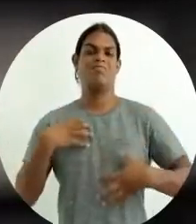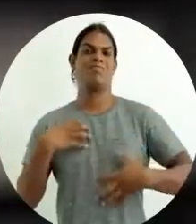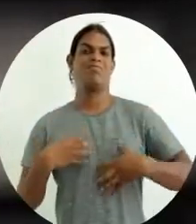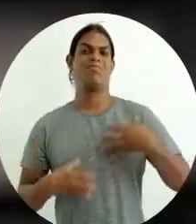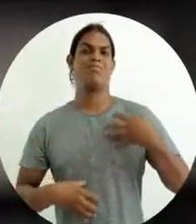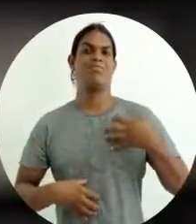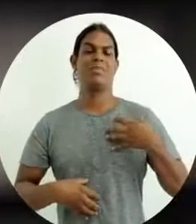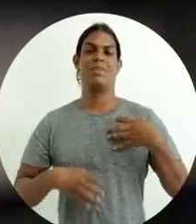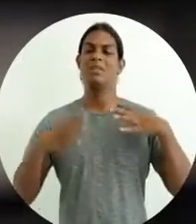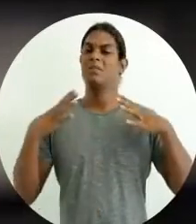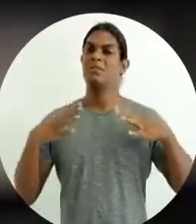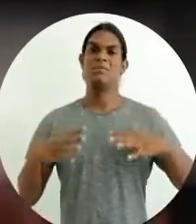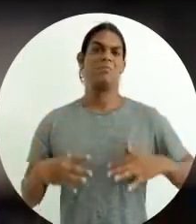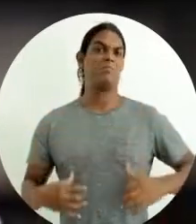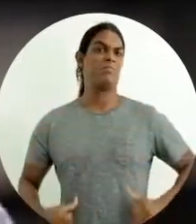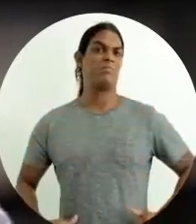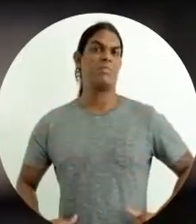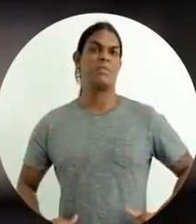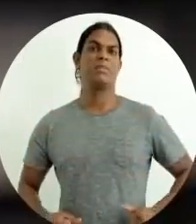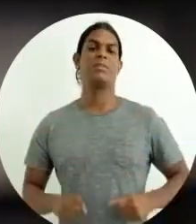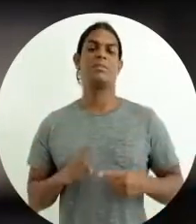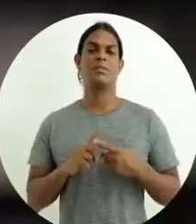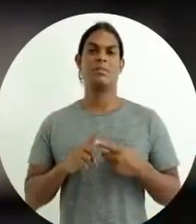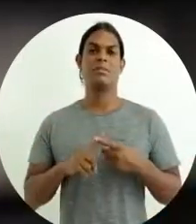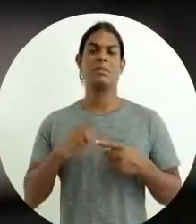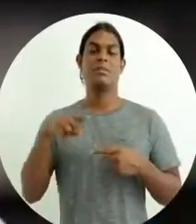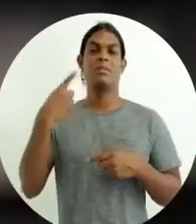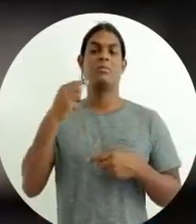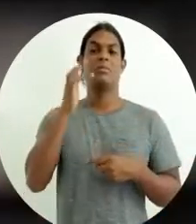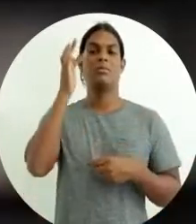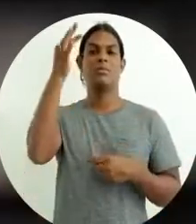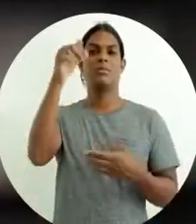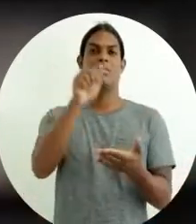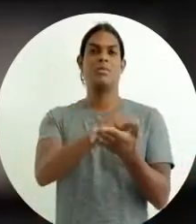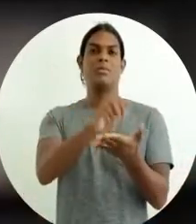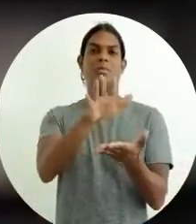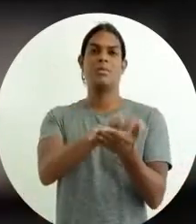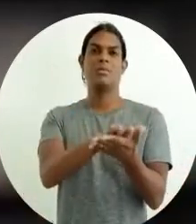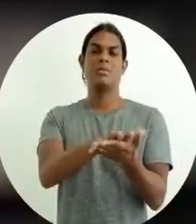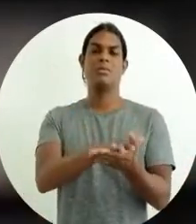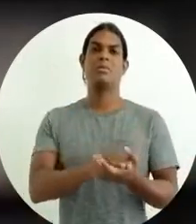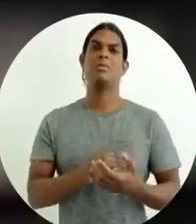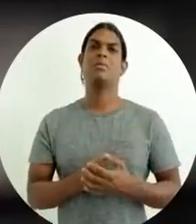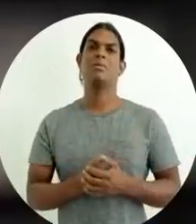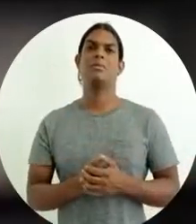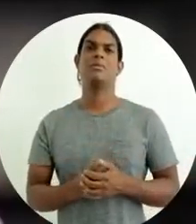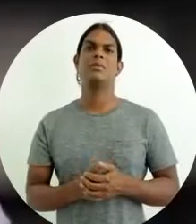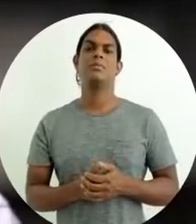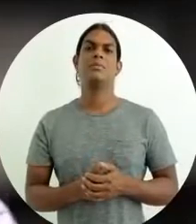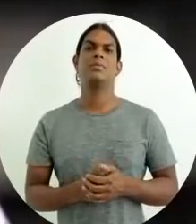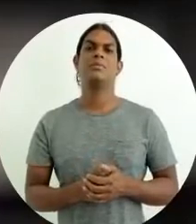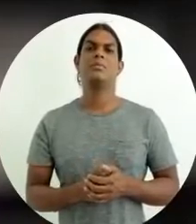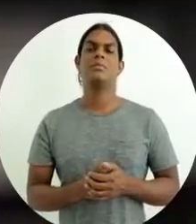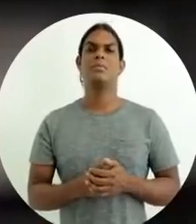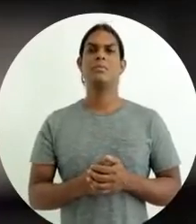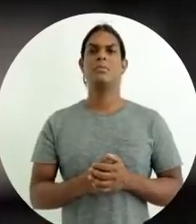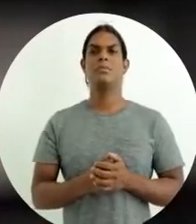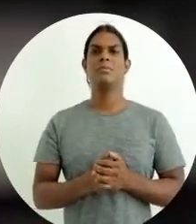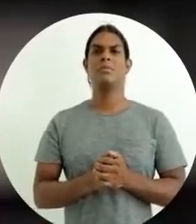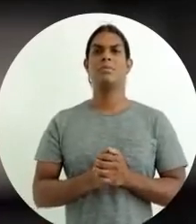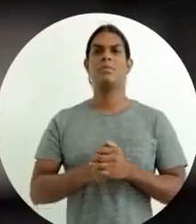comportamentos éticos e depois ele pode receber uma sanção, como eu já falei aqui anteriormente. Outro